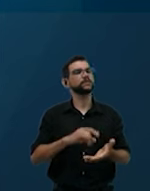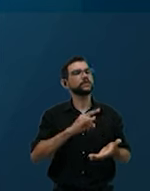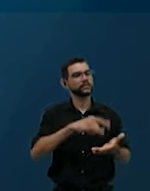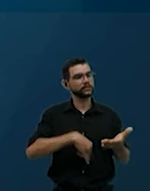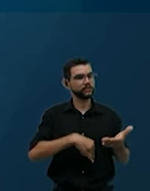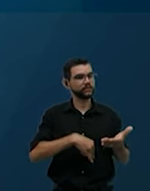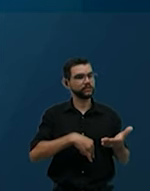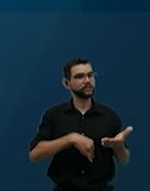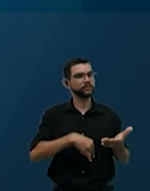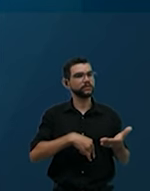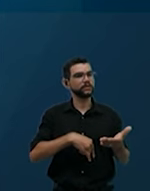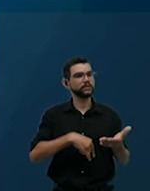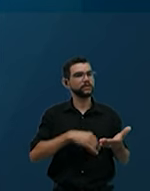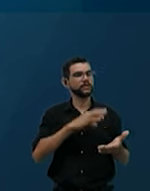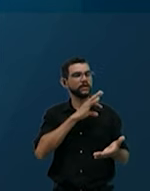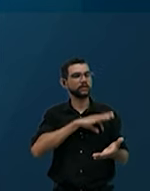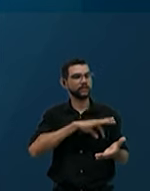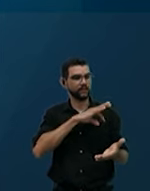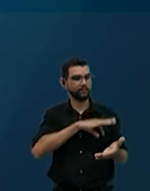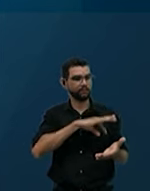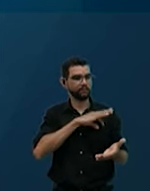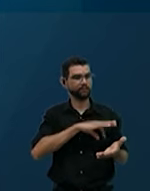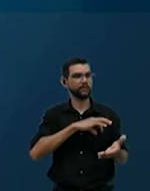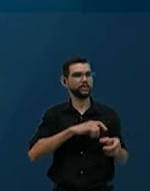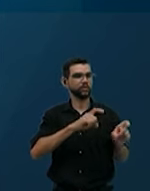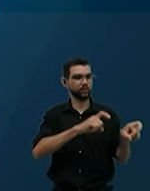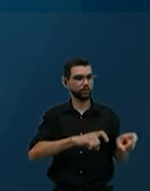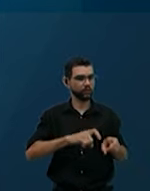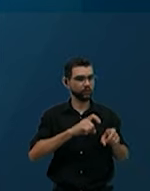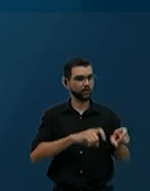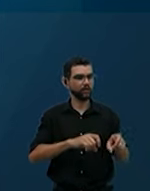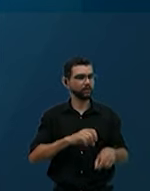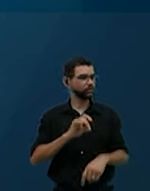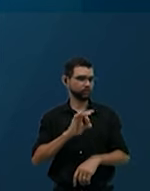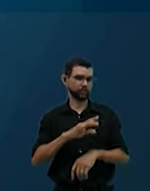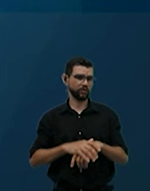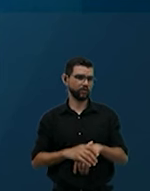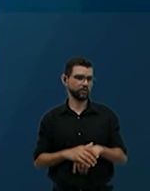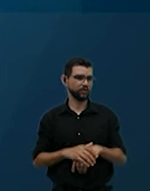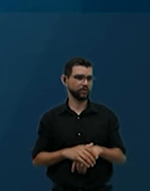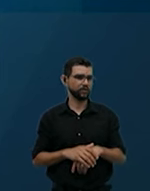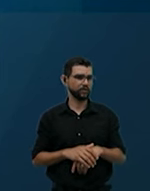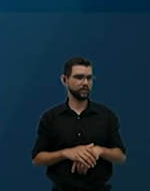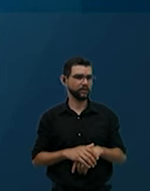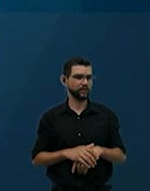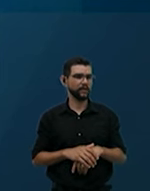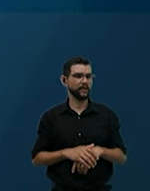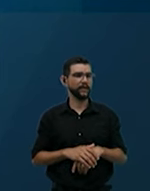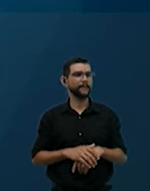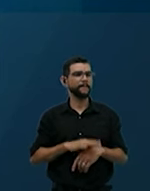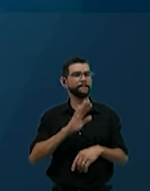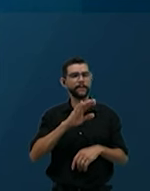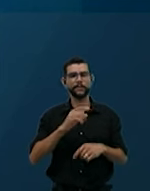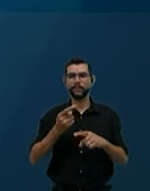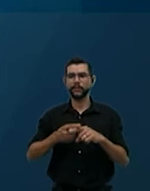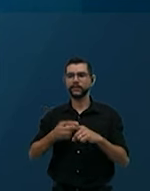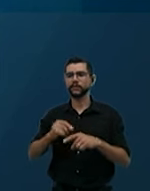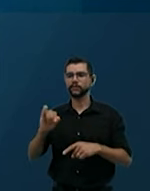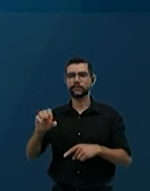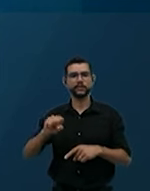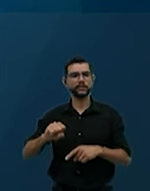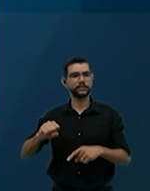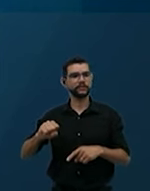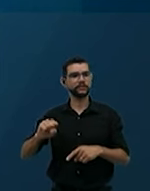contestação, em vez de o INSS contestar, ele não chega e diz: ok, com esse documento eu reconheço. Porque ele